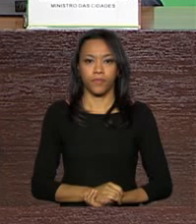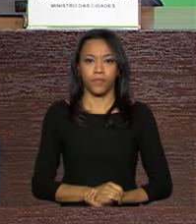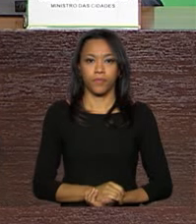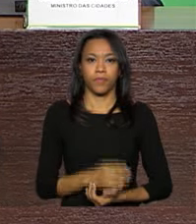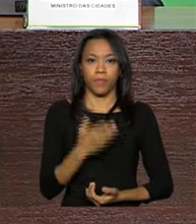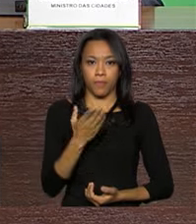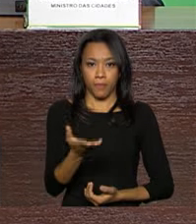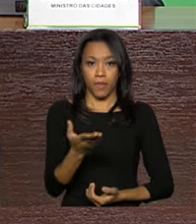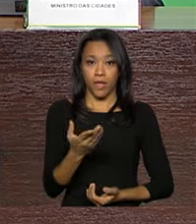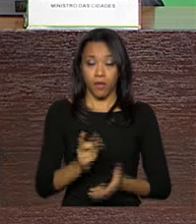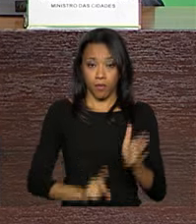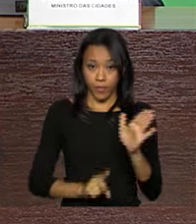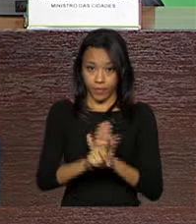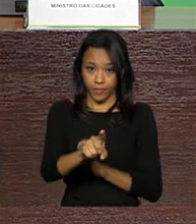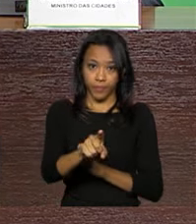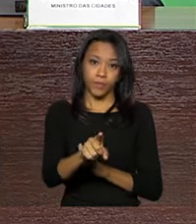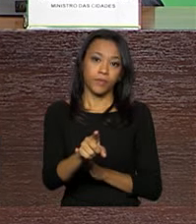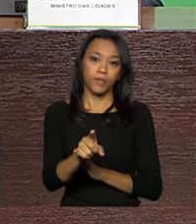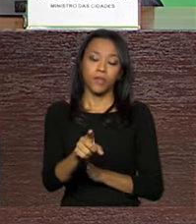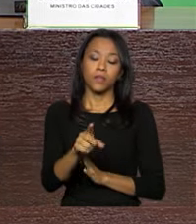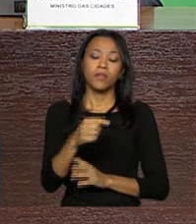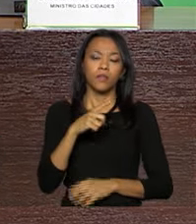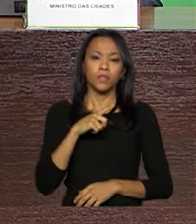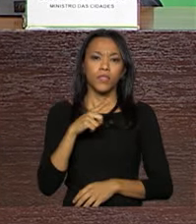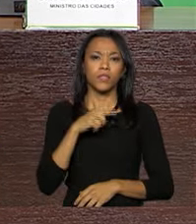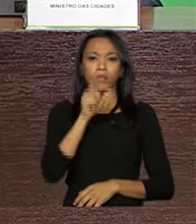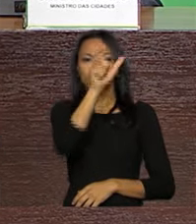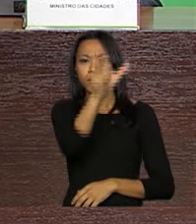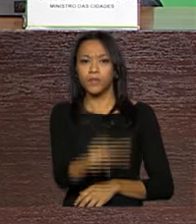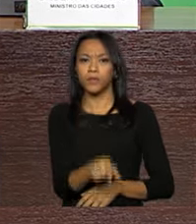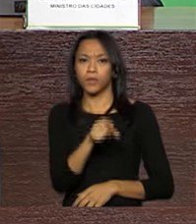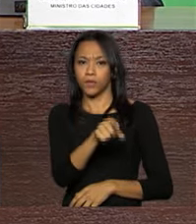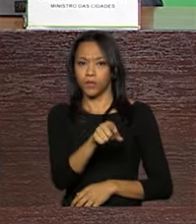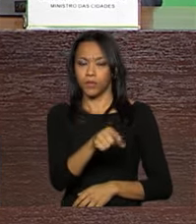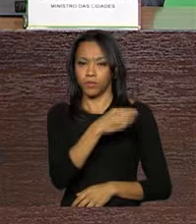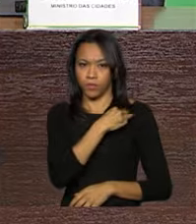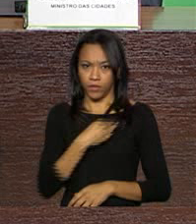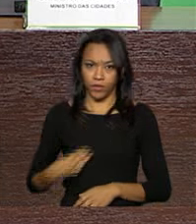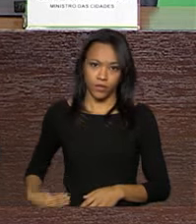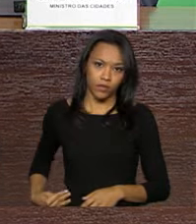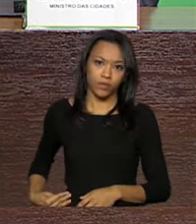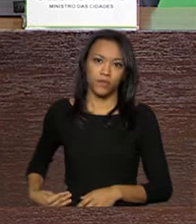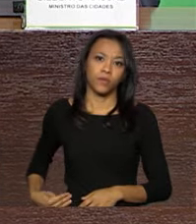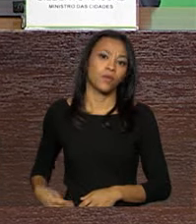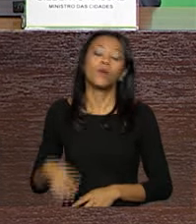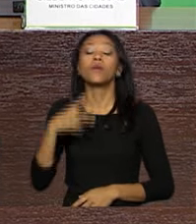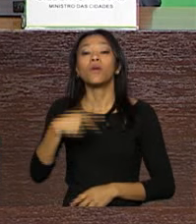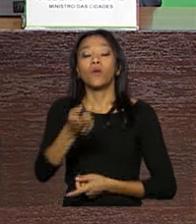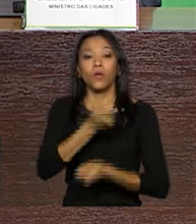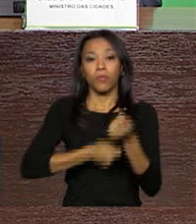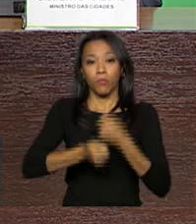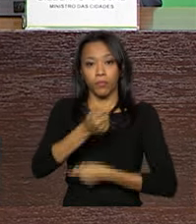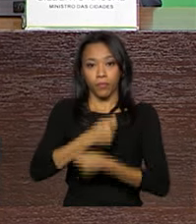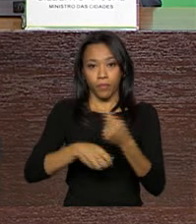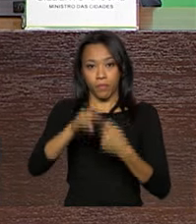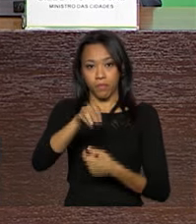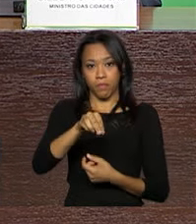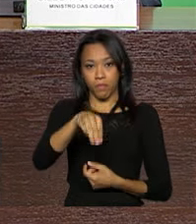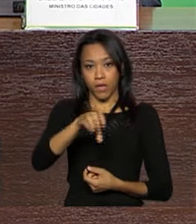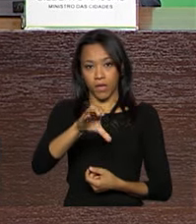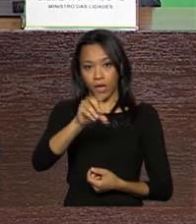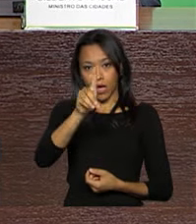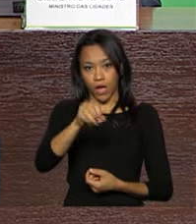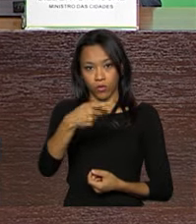agência blomberg eu tenho uma pergunta para o Ministro Barbosa o mercado brasileiro tinha uma forte reação